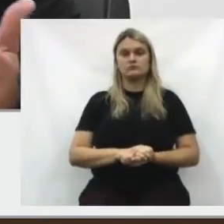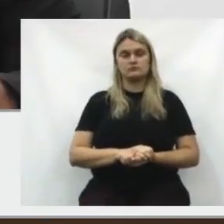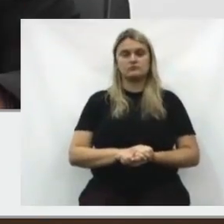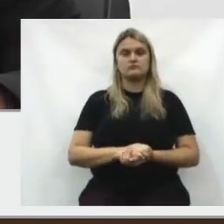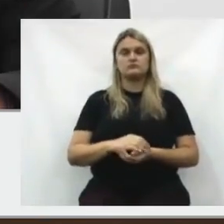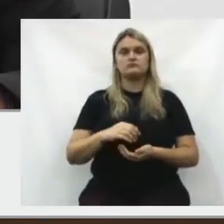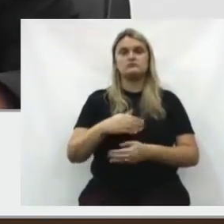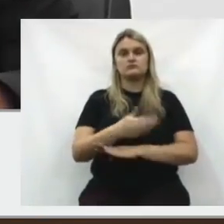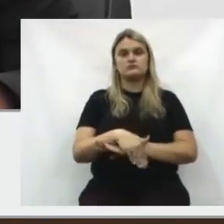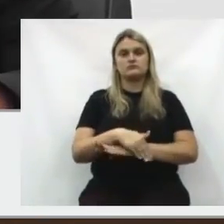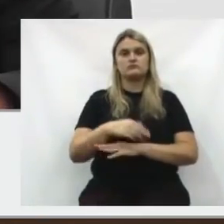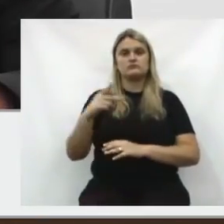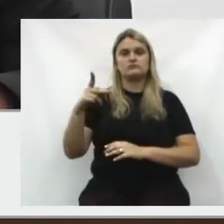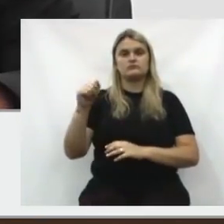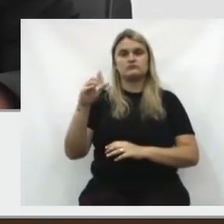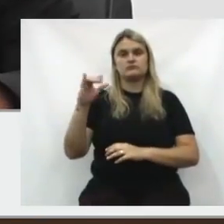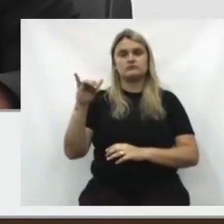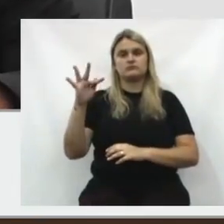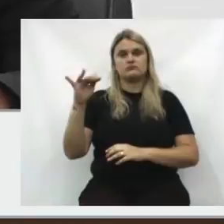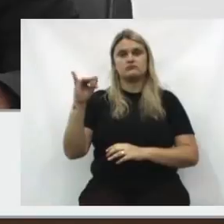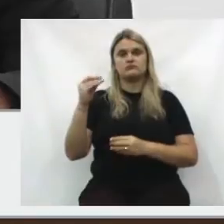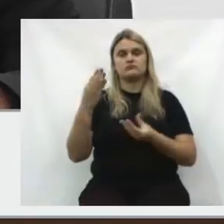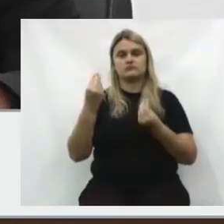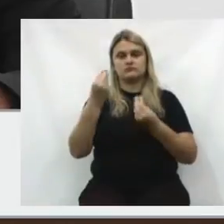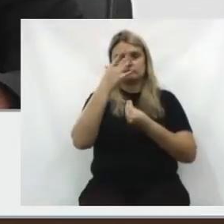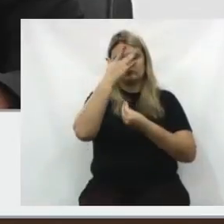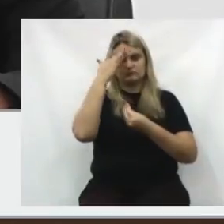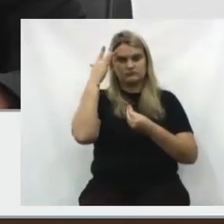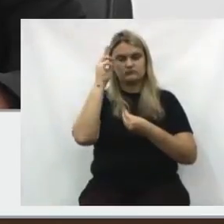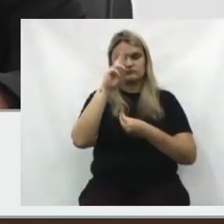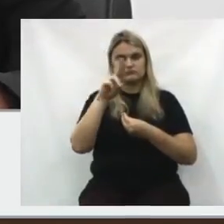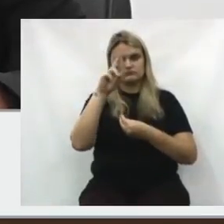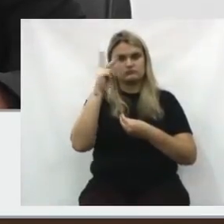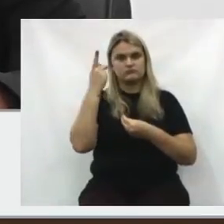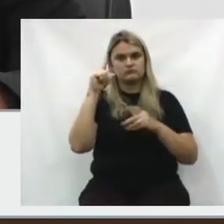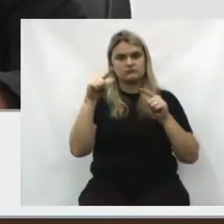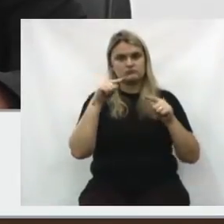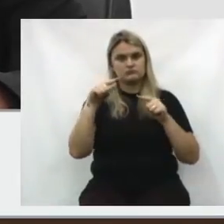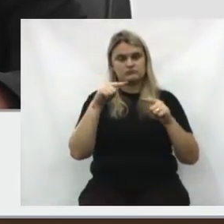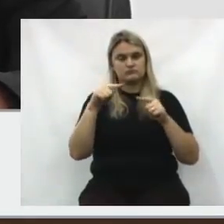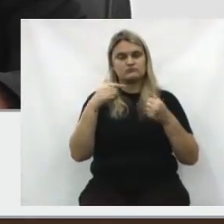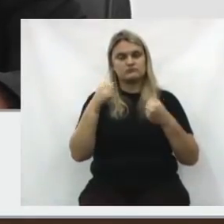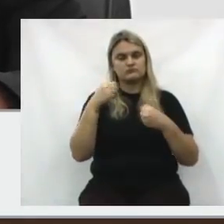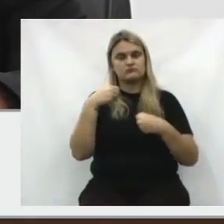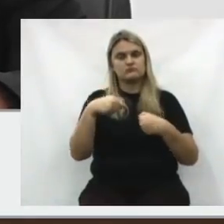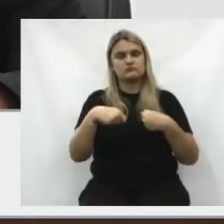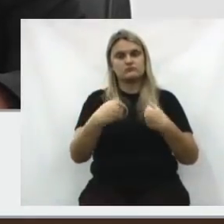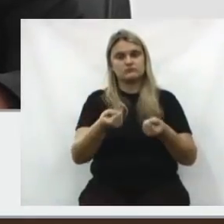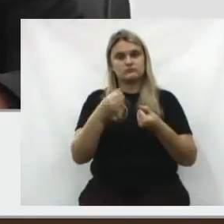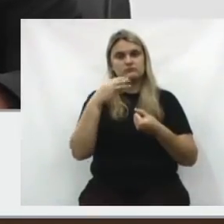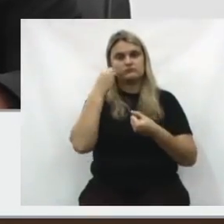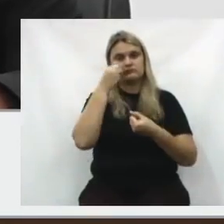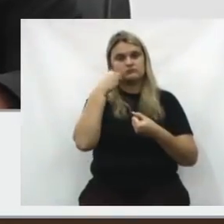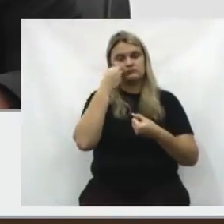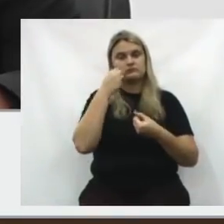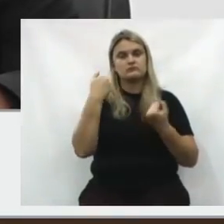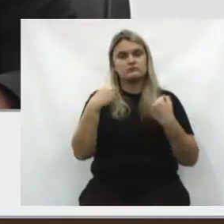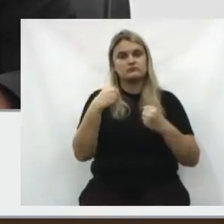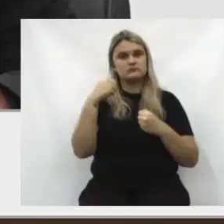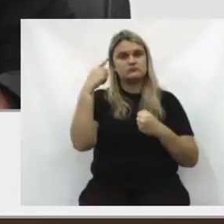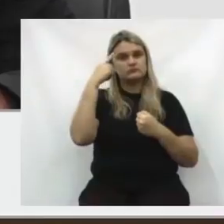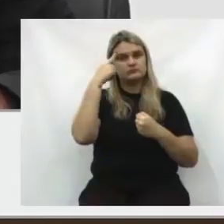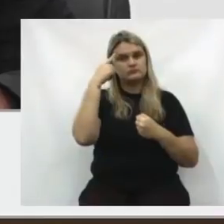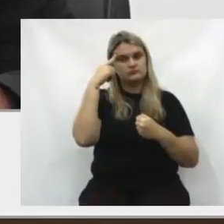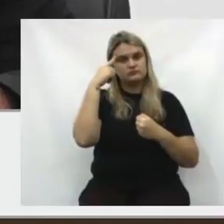essa primeira rua a ser contemplada, a Rua Pacífico, pelo fluxo que tem, né? Então, que se dê a oportunidade,